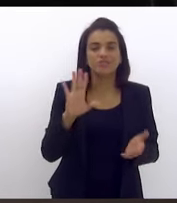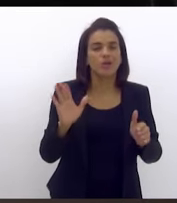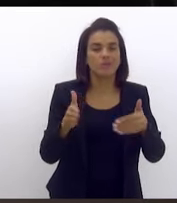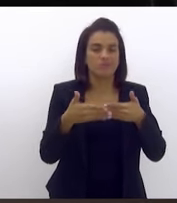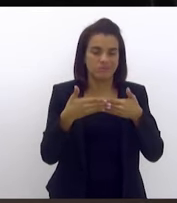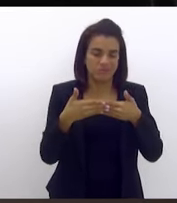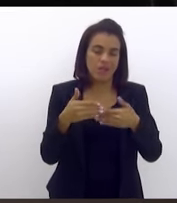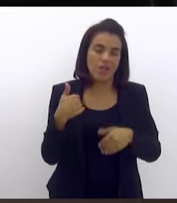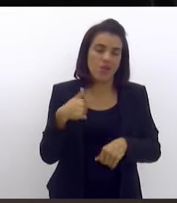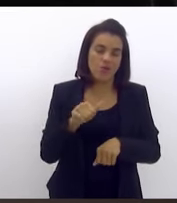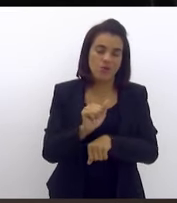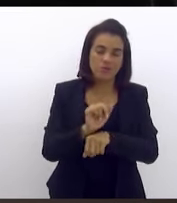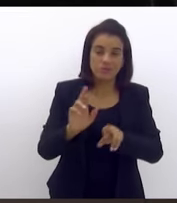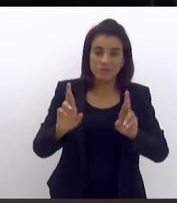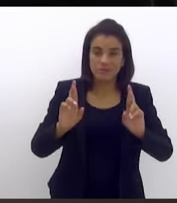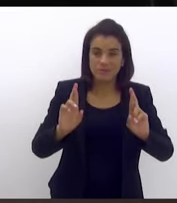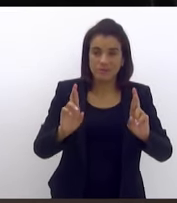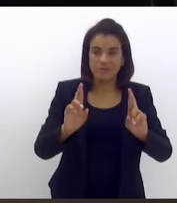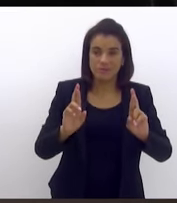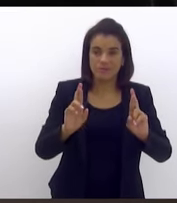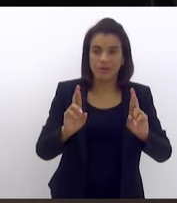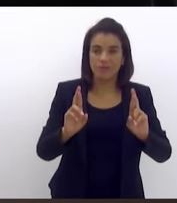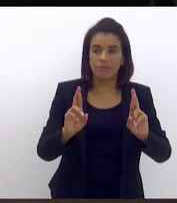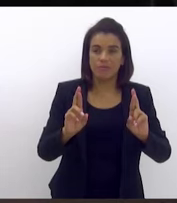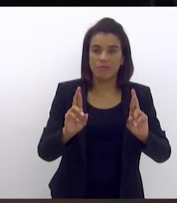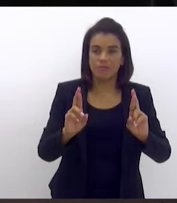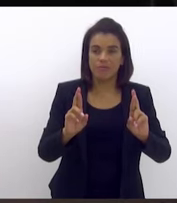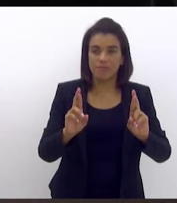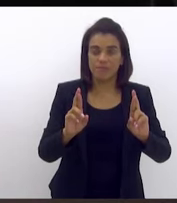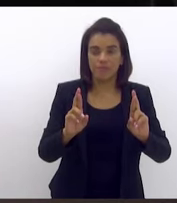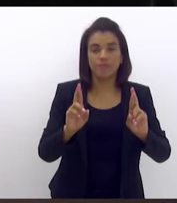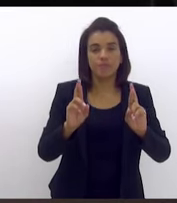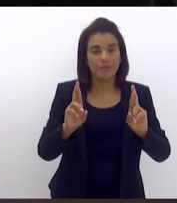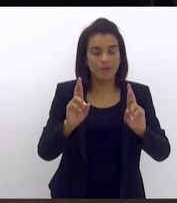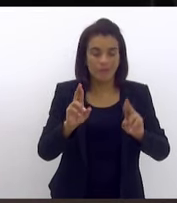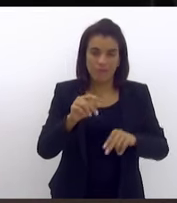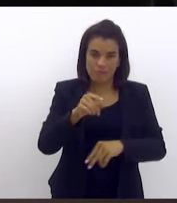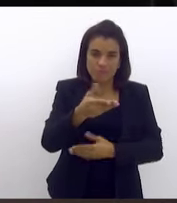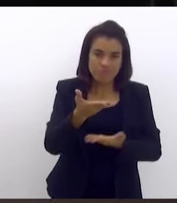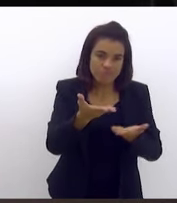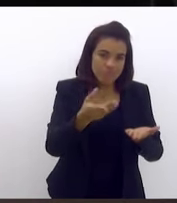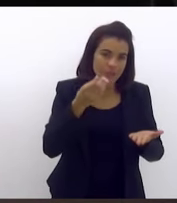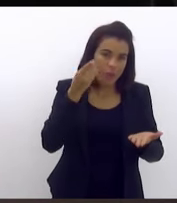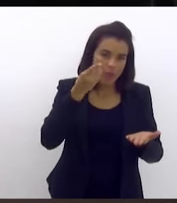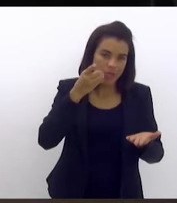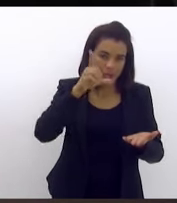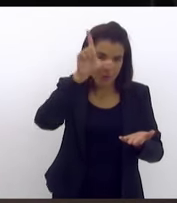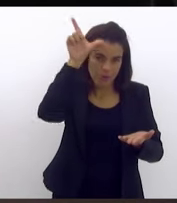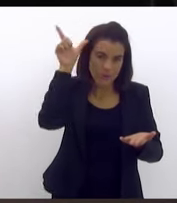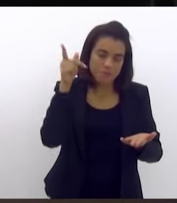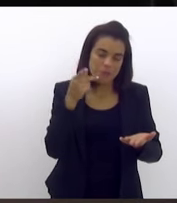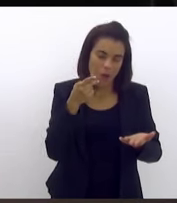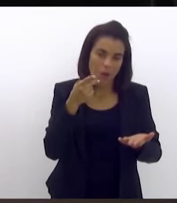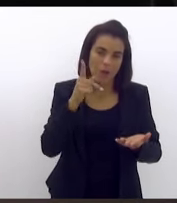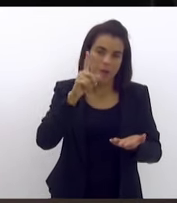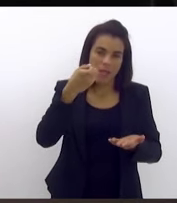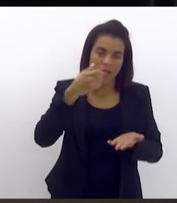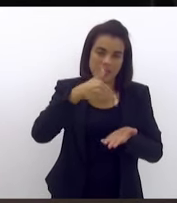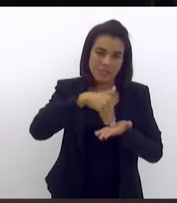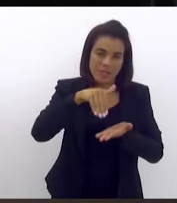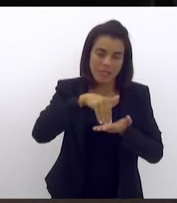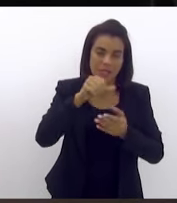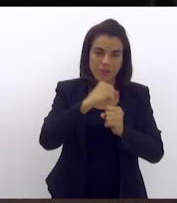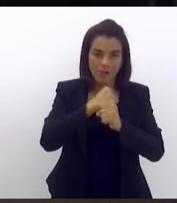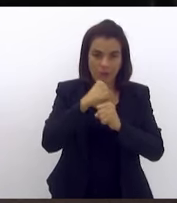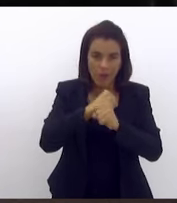Paulo, eu espero que Vossa Excelência, já que Vossa Excelência entende bem como foi secretário de obra no passado,